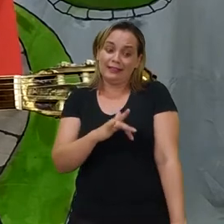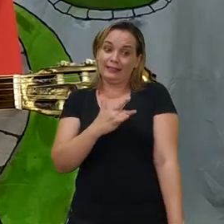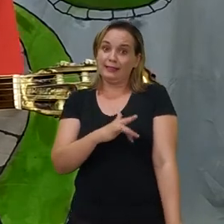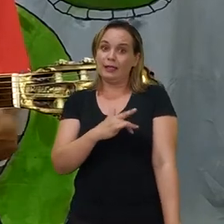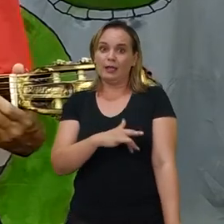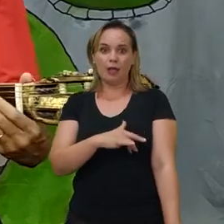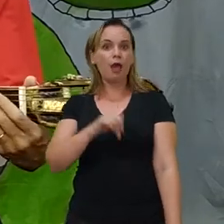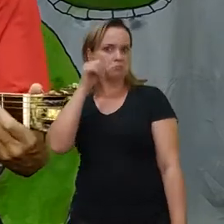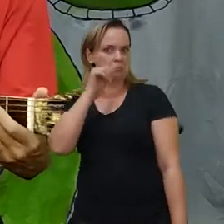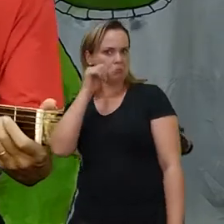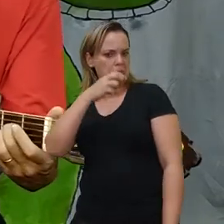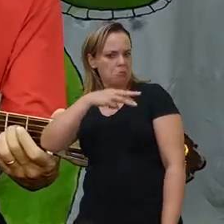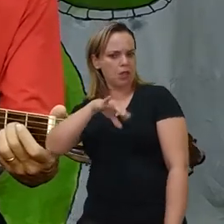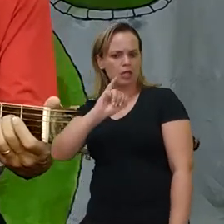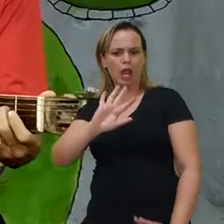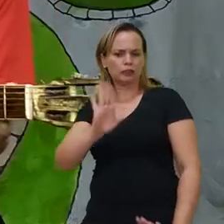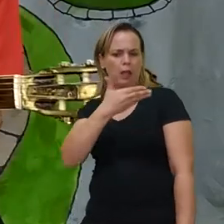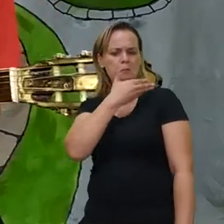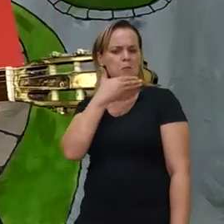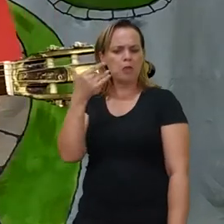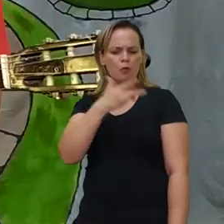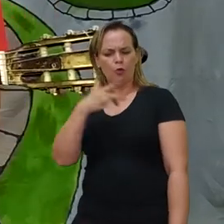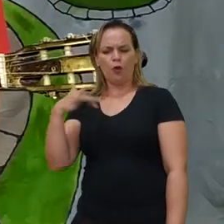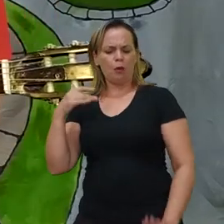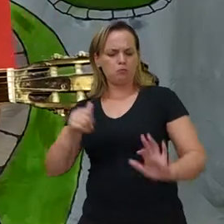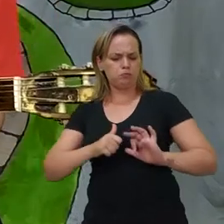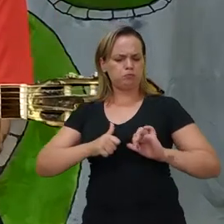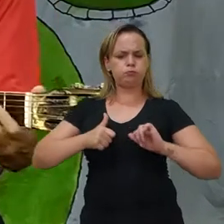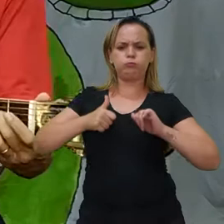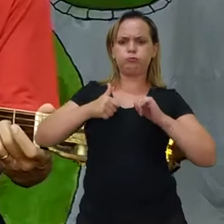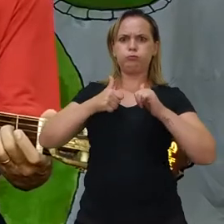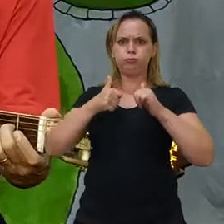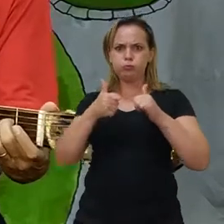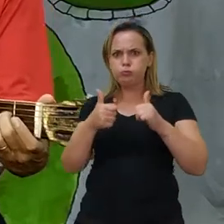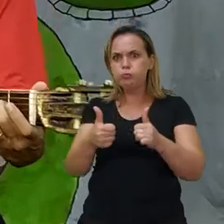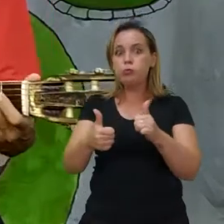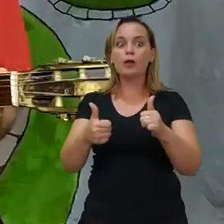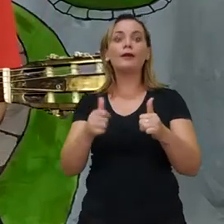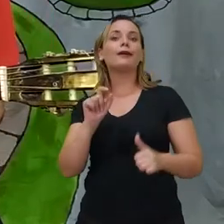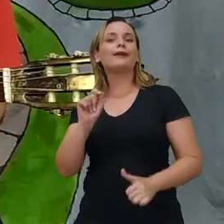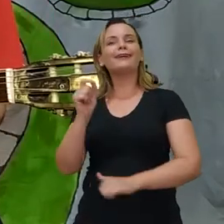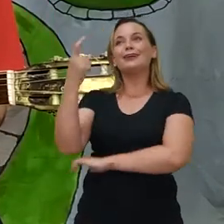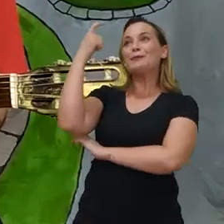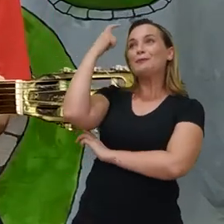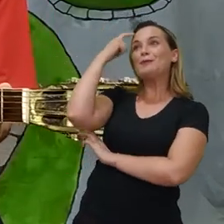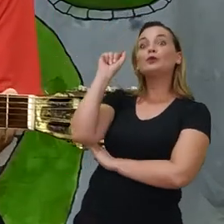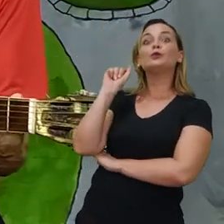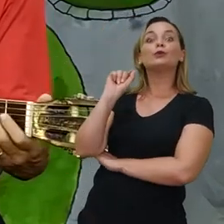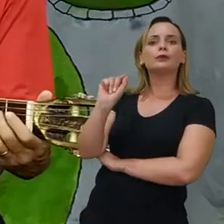Dona Maria já estava mais restabelecida, mas muito mais saudável. E aí pensou o